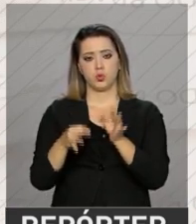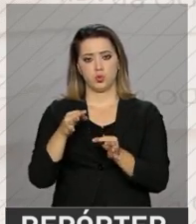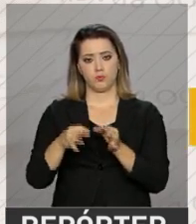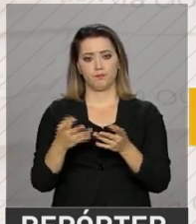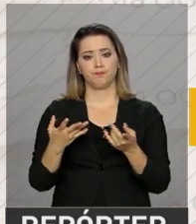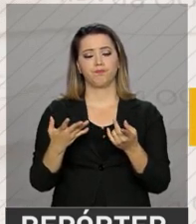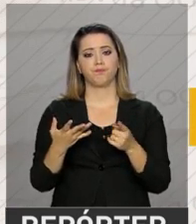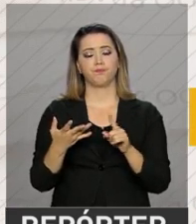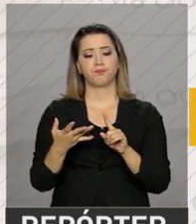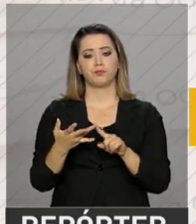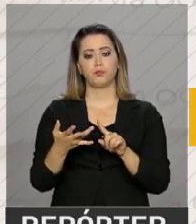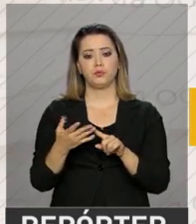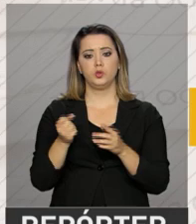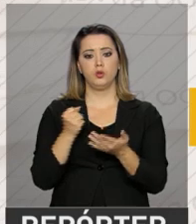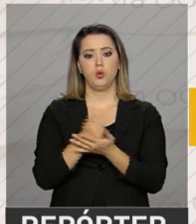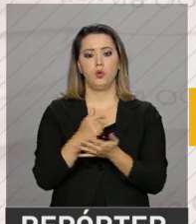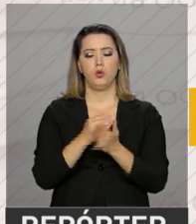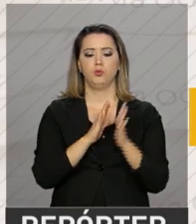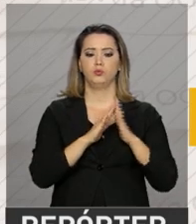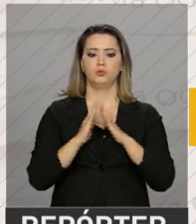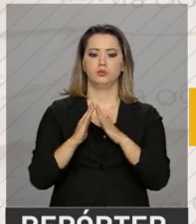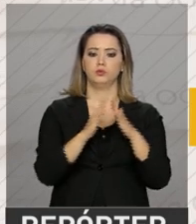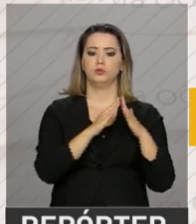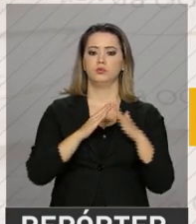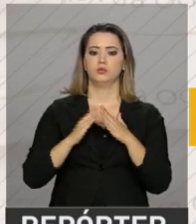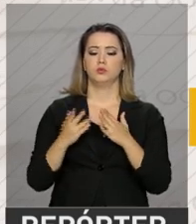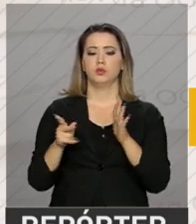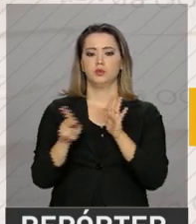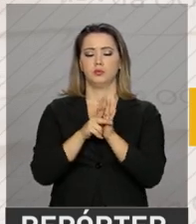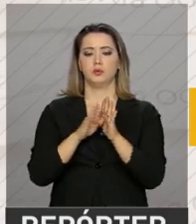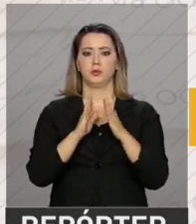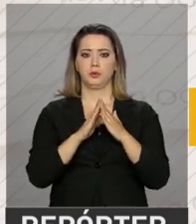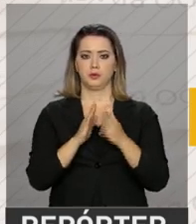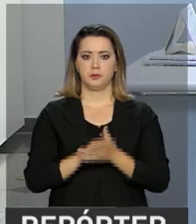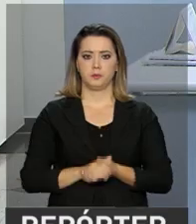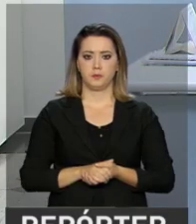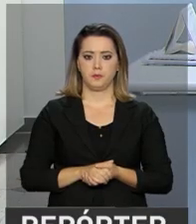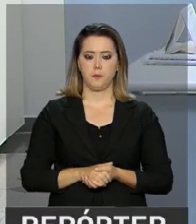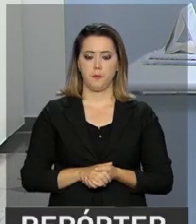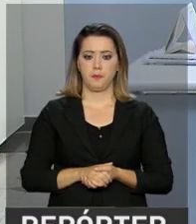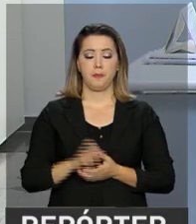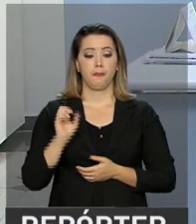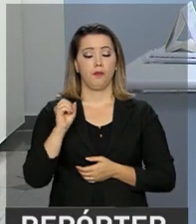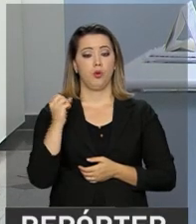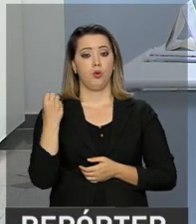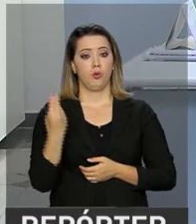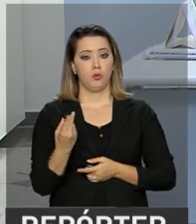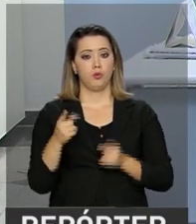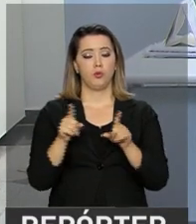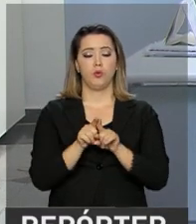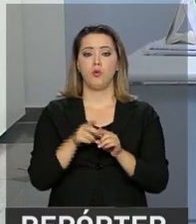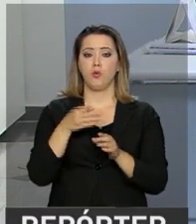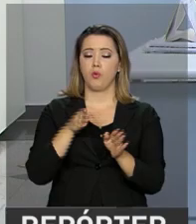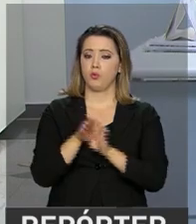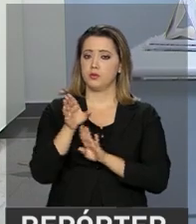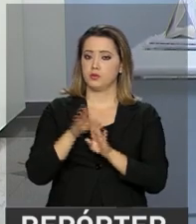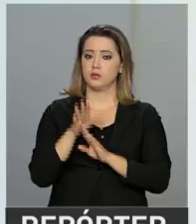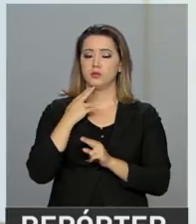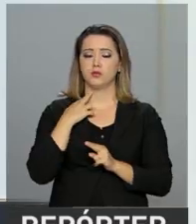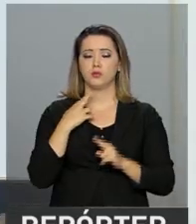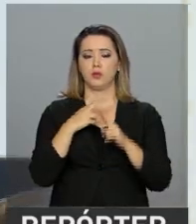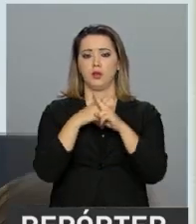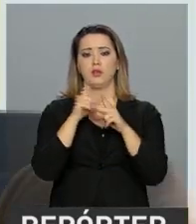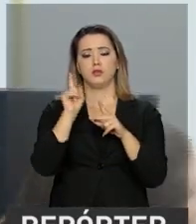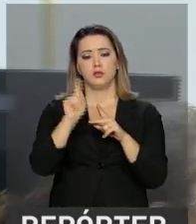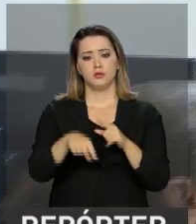causa e para compra ou abatimento de prestações da casa própria outra dica da Caixa para quem ainda não realizou